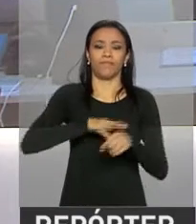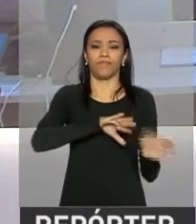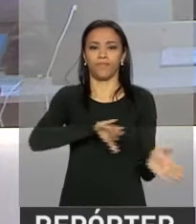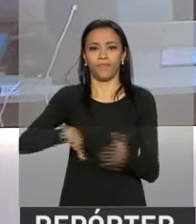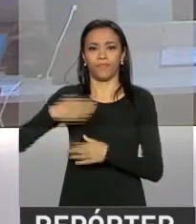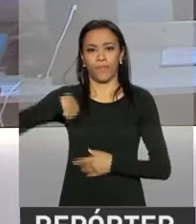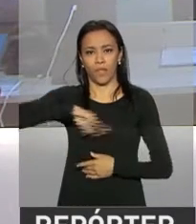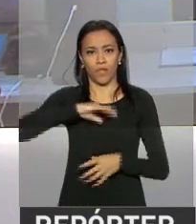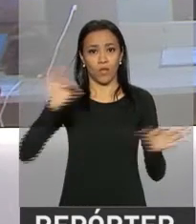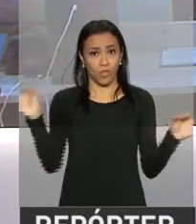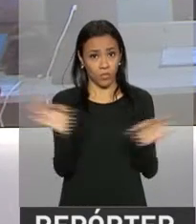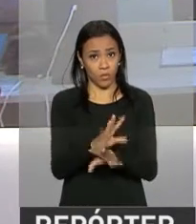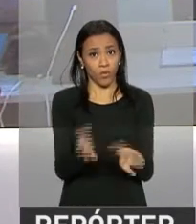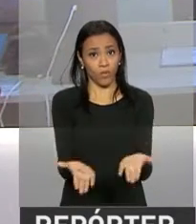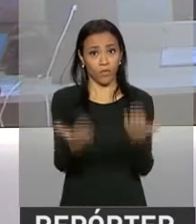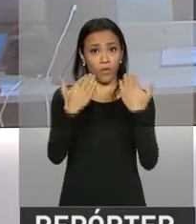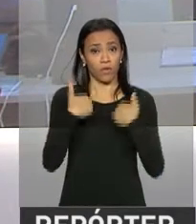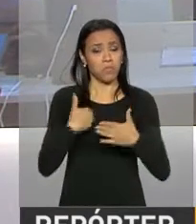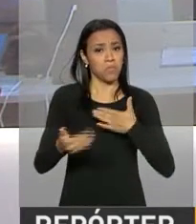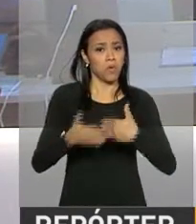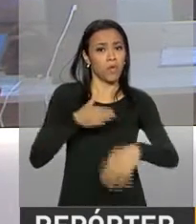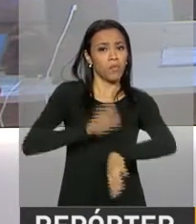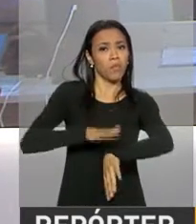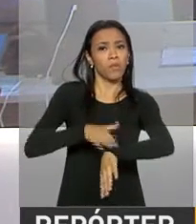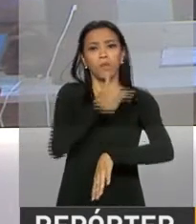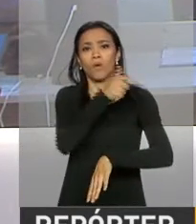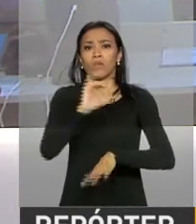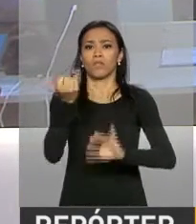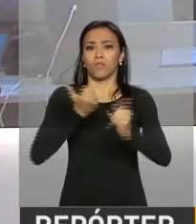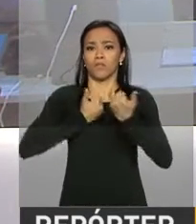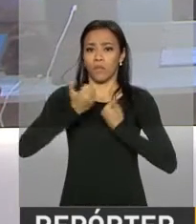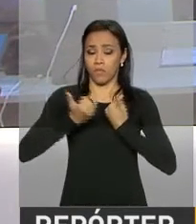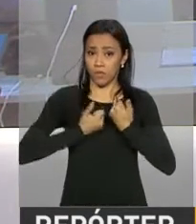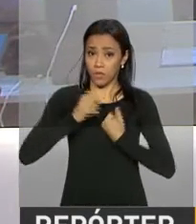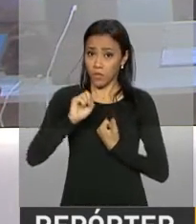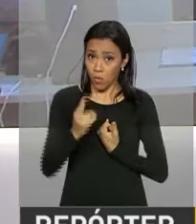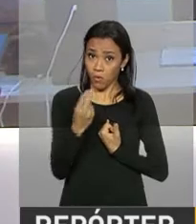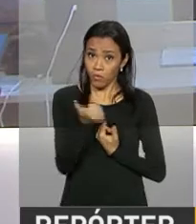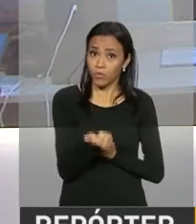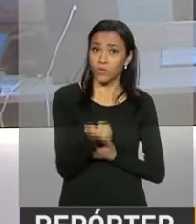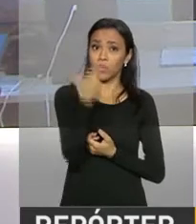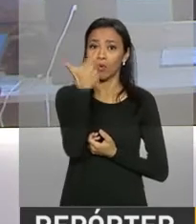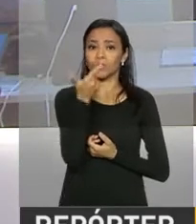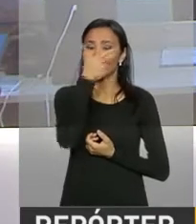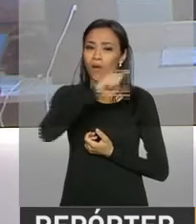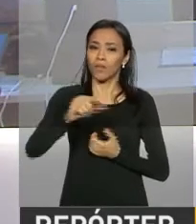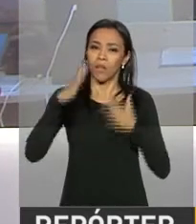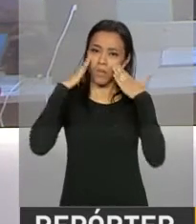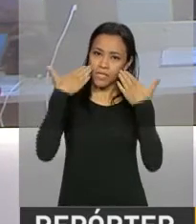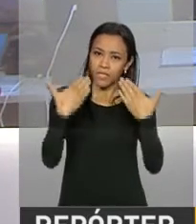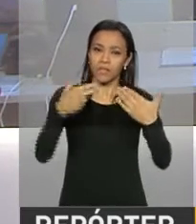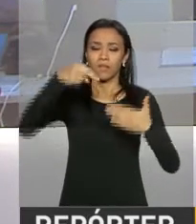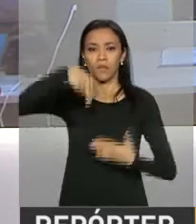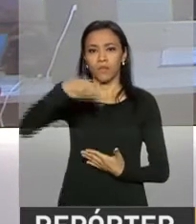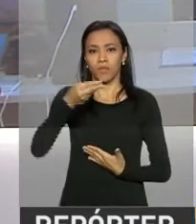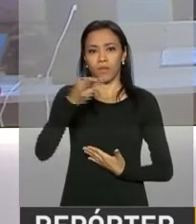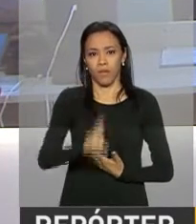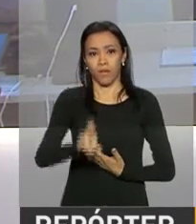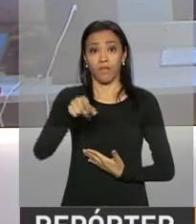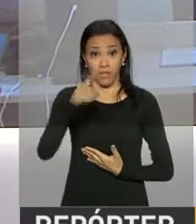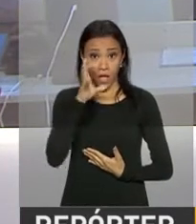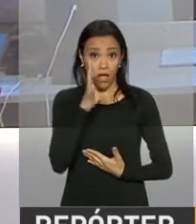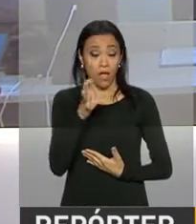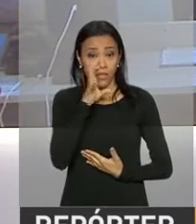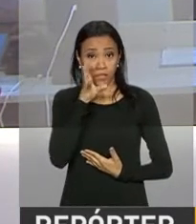nós ficamos por aqui podemos voltar a qualquer momento com outras informações ou ao meio-dia na próxima edição do repórter nbr